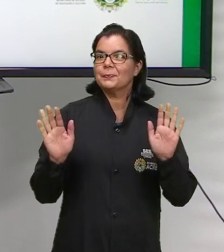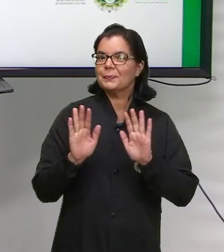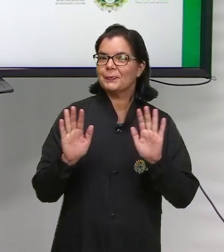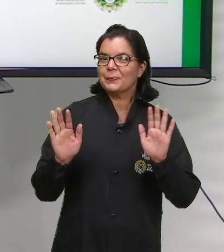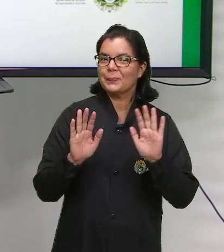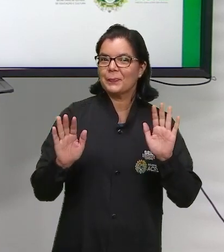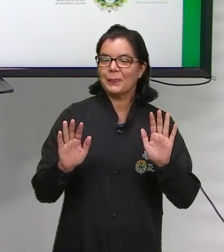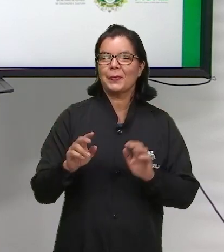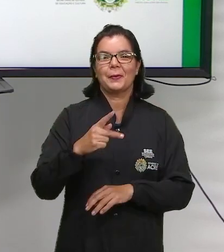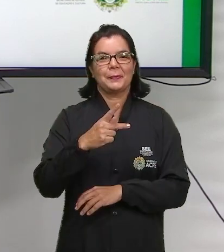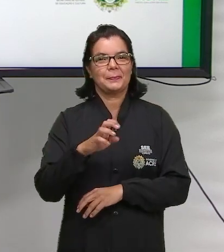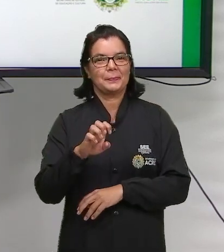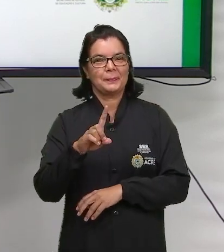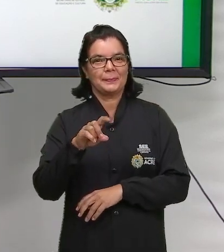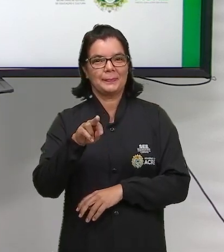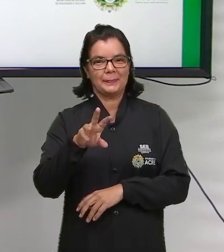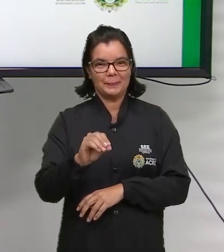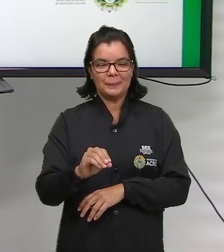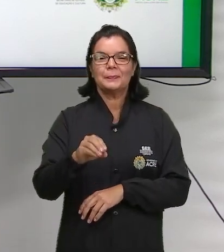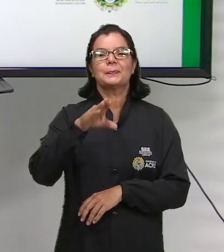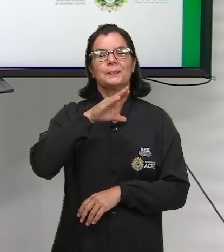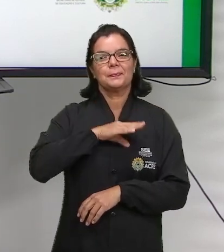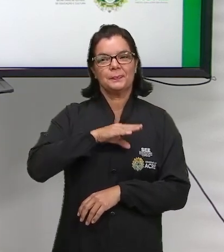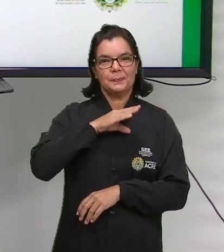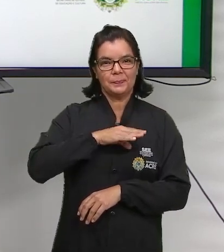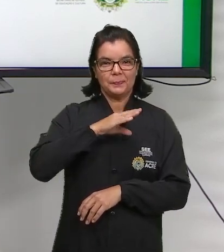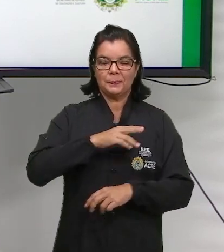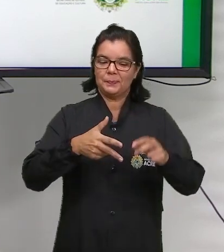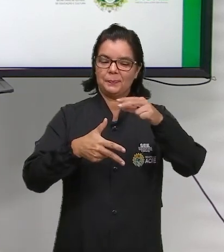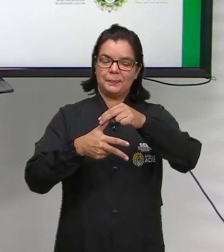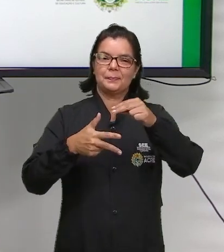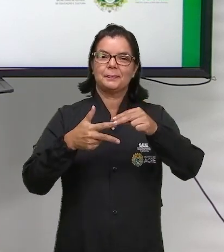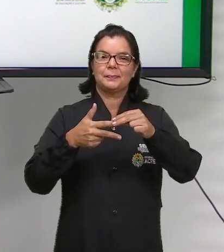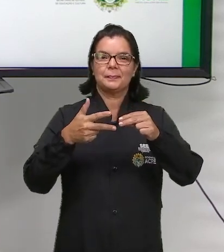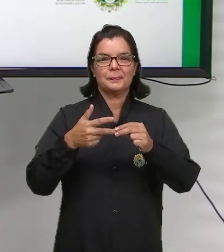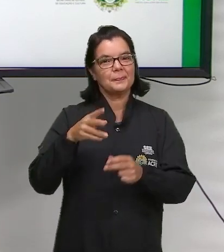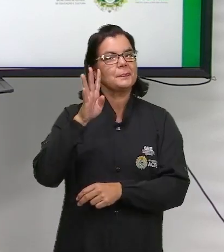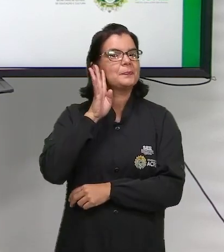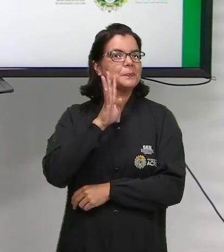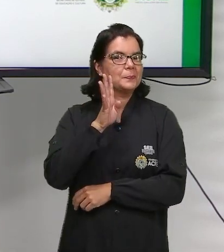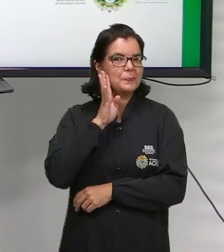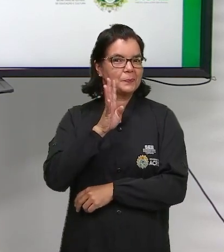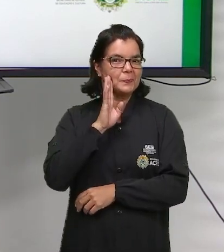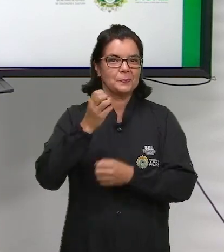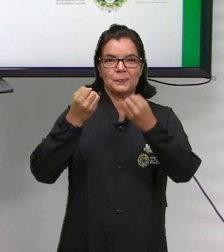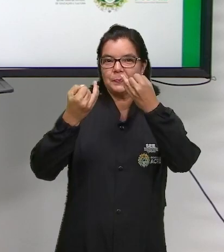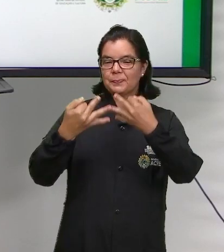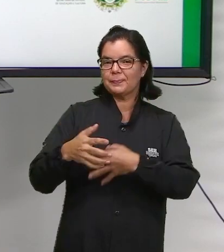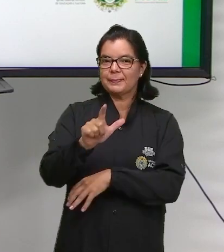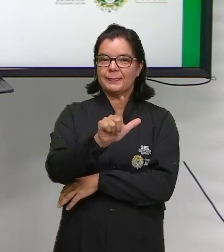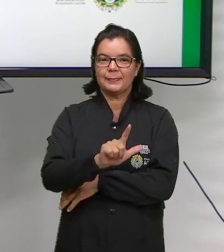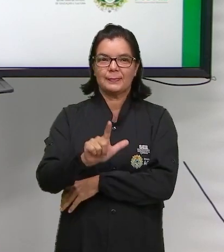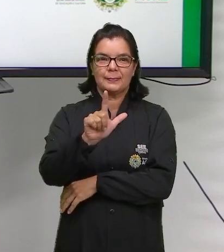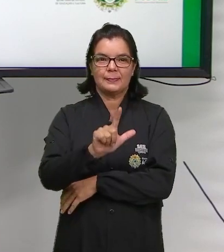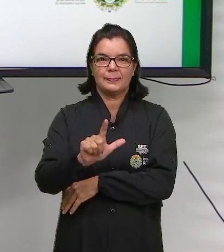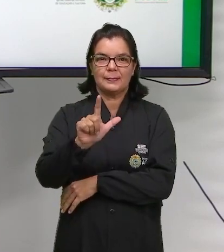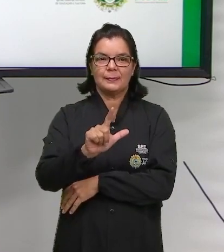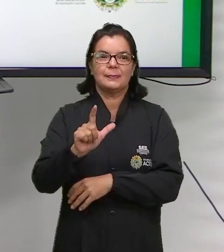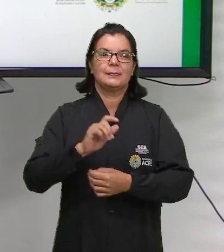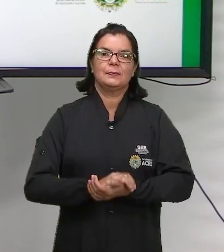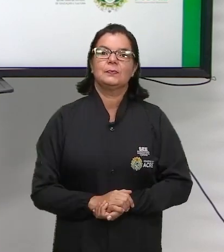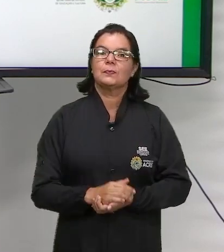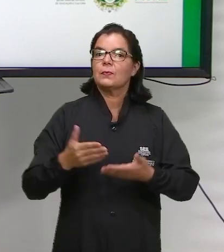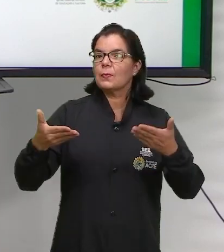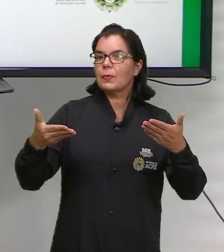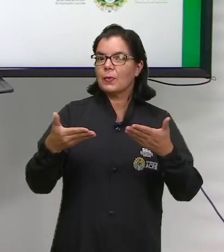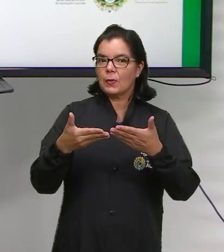Olá, eu sou o professor Pedro, de Linguagens, aqui do Pré-ENEM Legal, e hoje vamos falar um pouquinho de literatura, né?